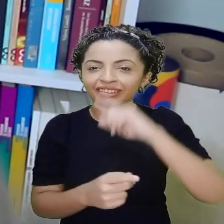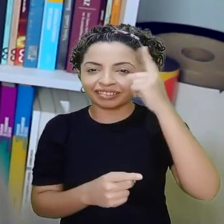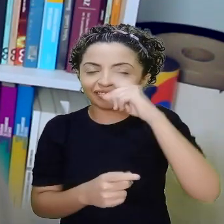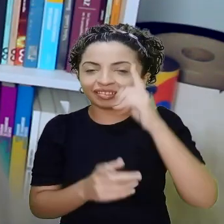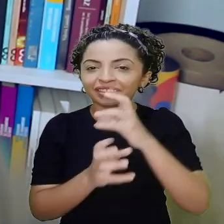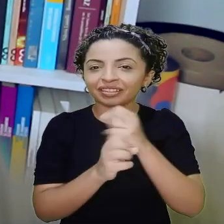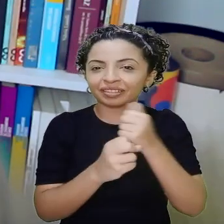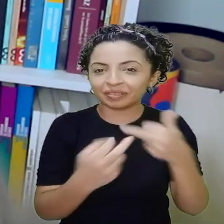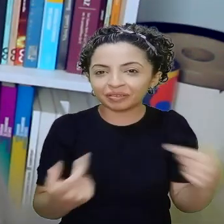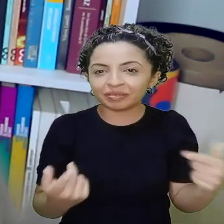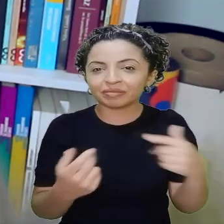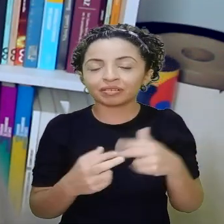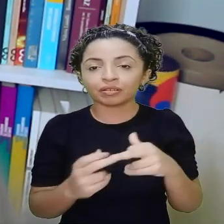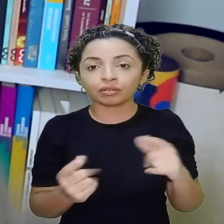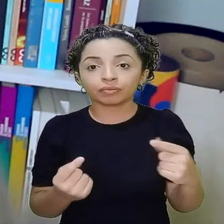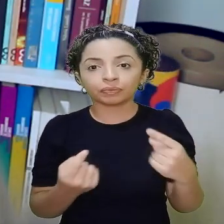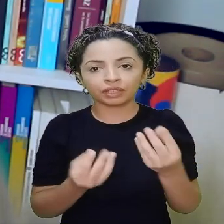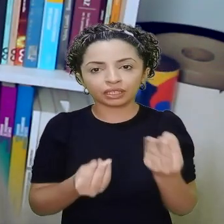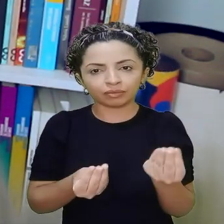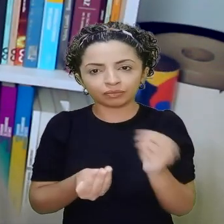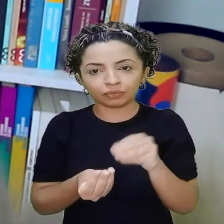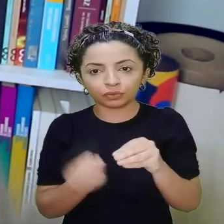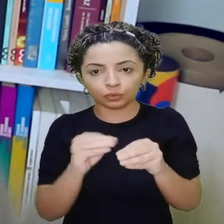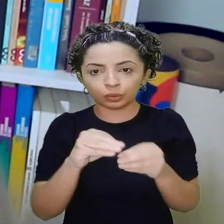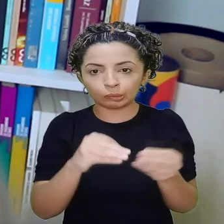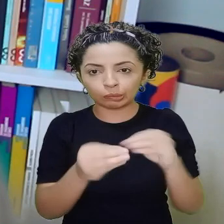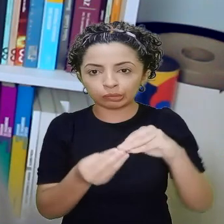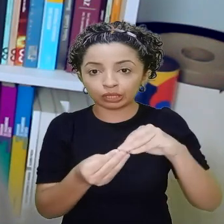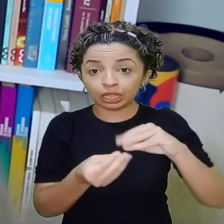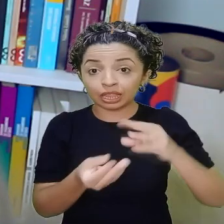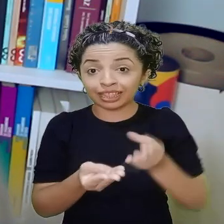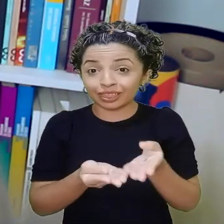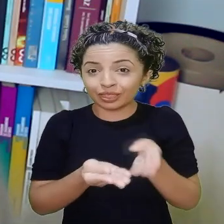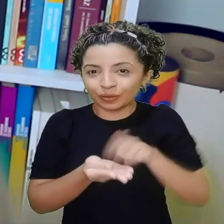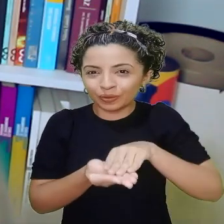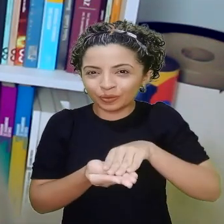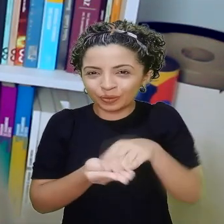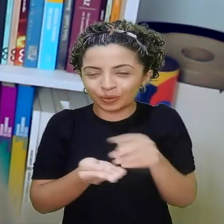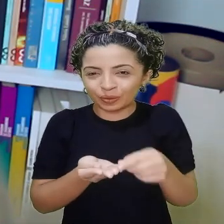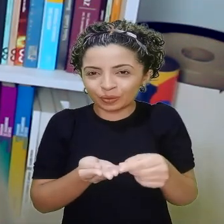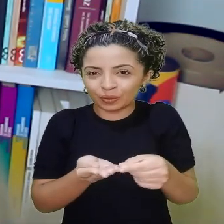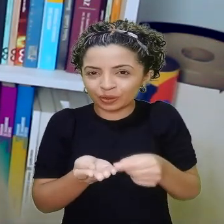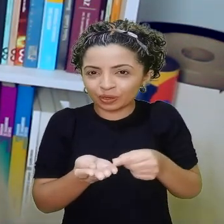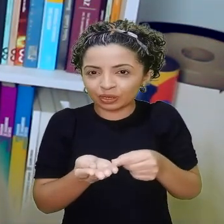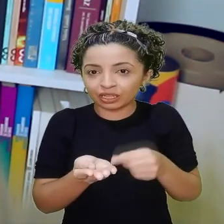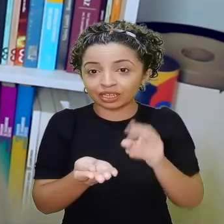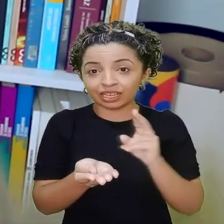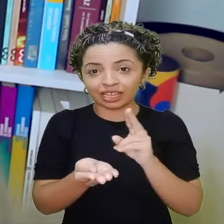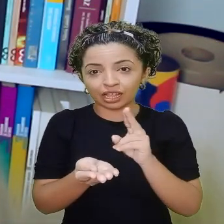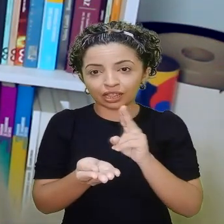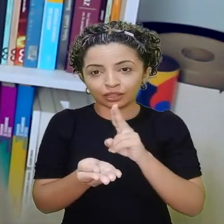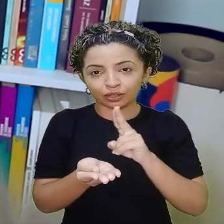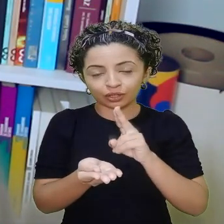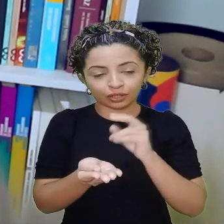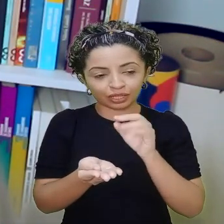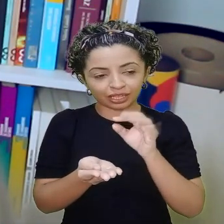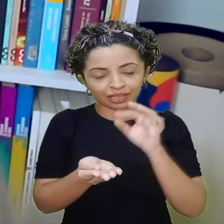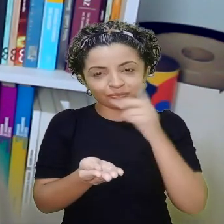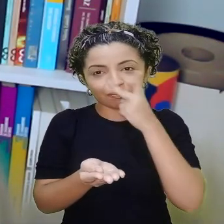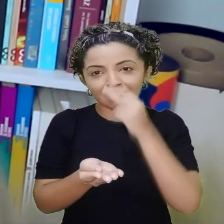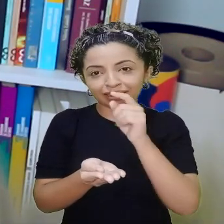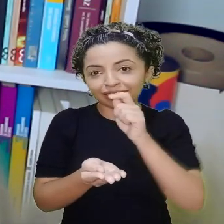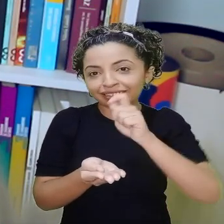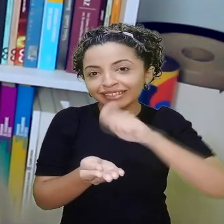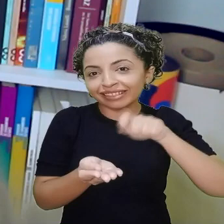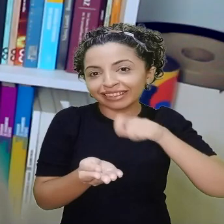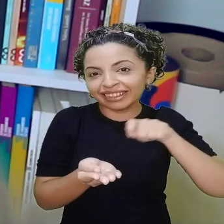que você pega uma folha de papel e cria animais, cria objetos a partir dessa folha. E no meio do vinco